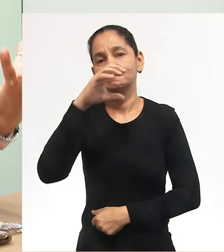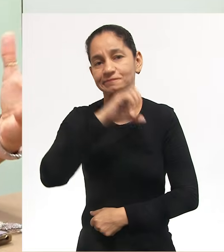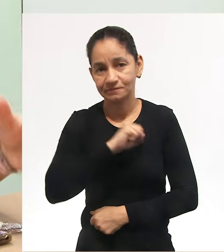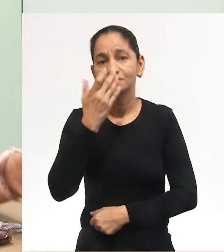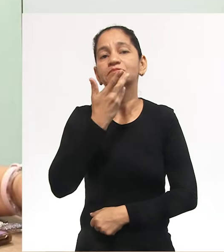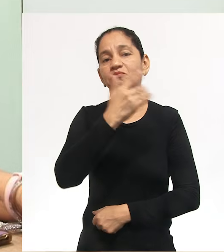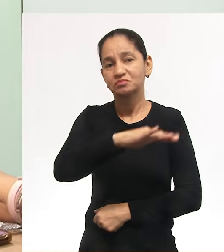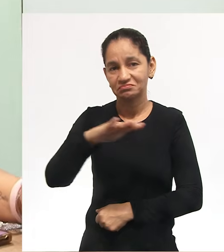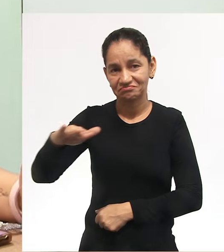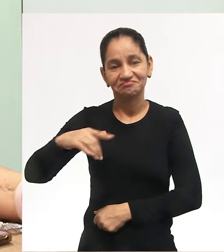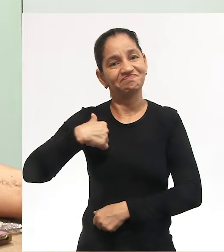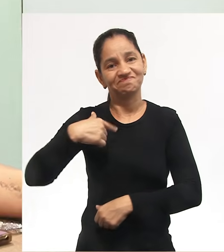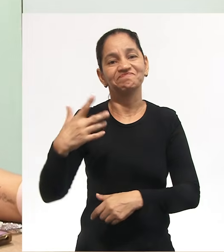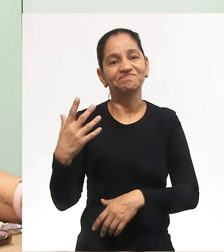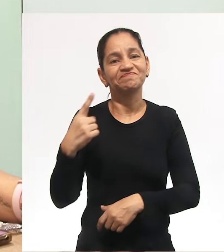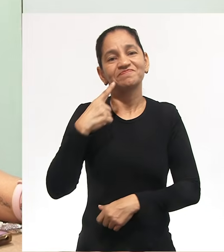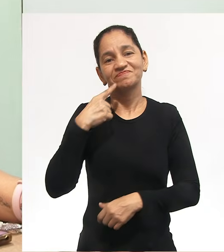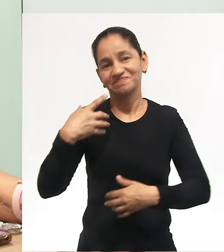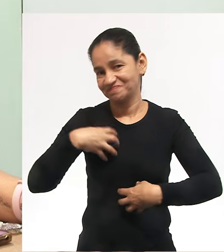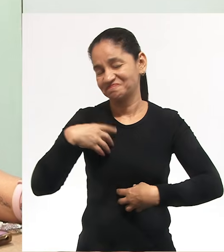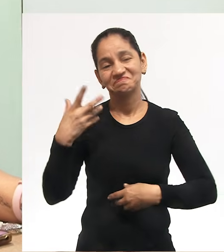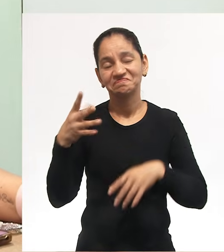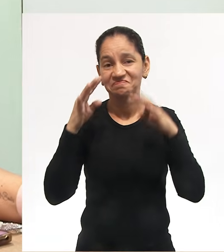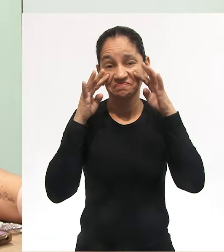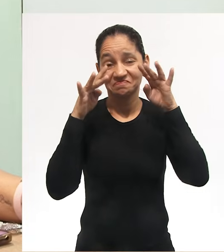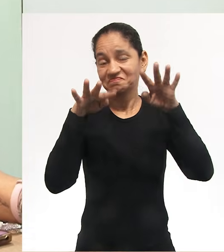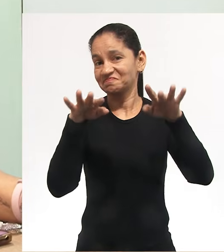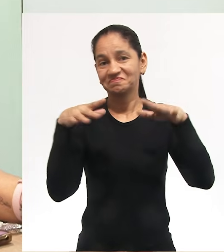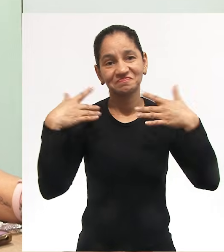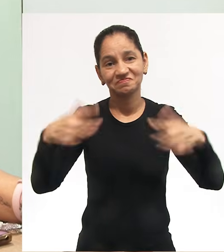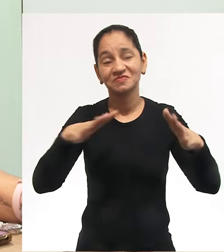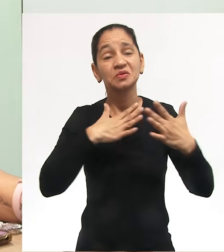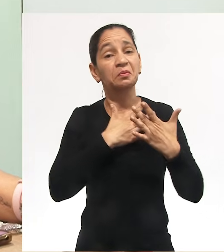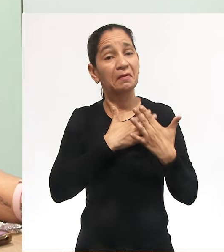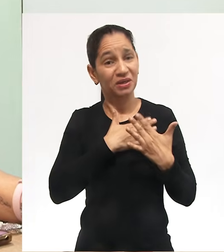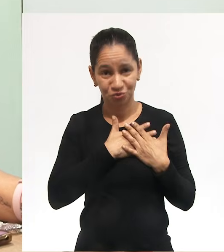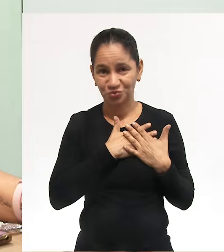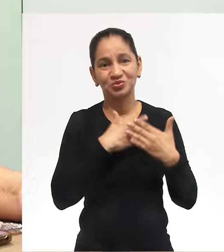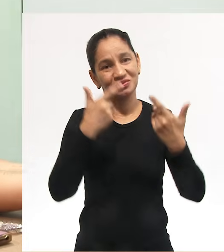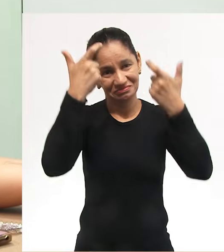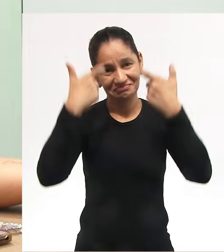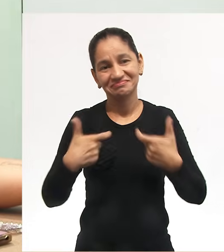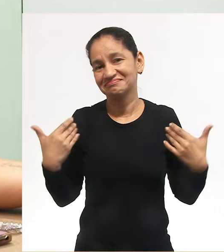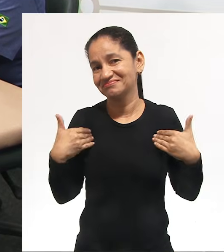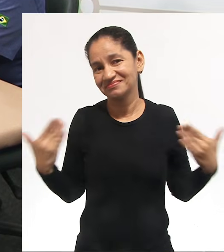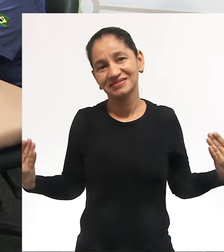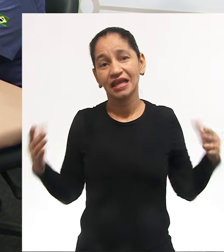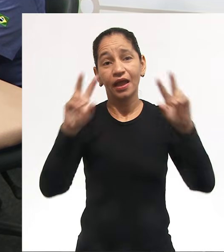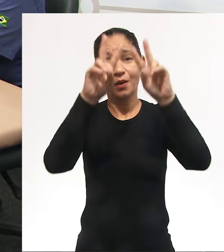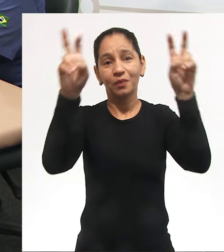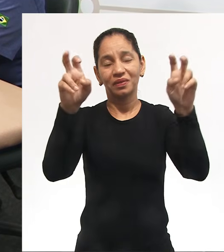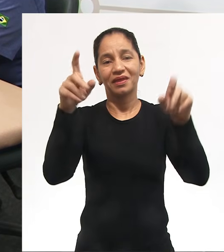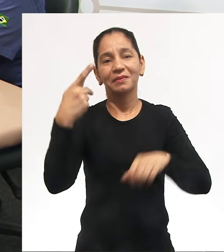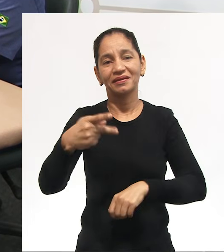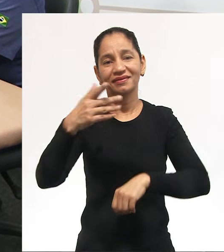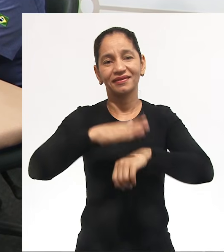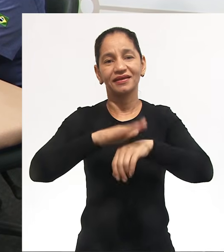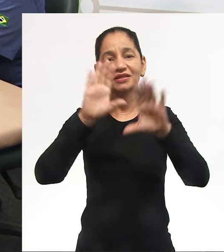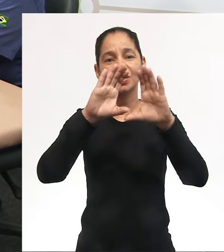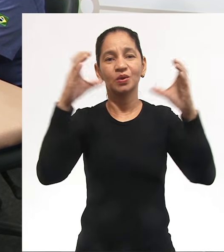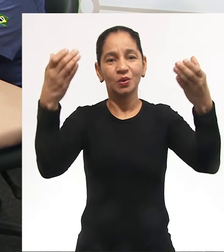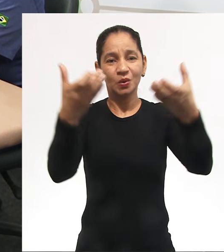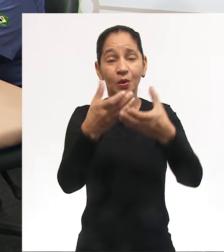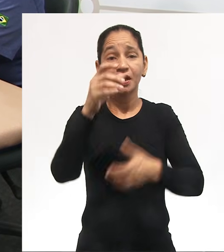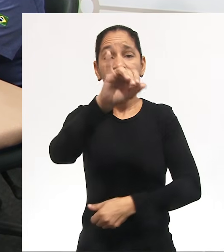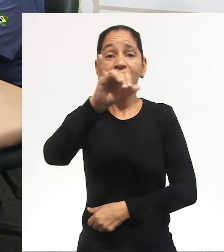adoro trabalhar com criança, eu acho fascinante, então é encantador. É, sim, é o tema do nosso congresso, né? O Sim, tema do